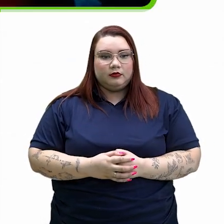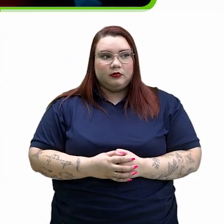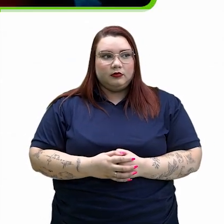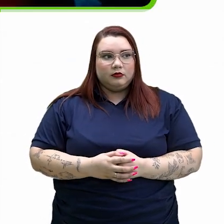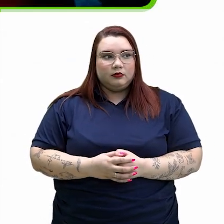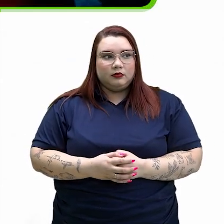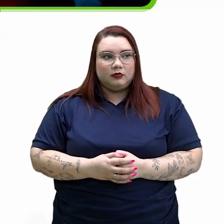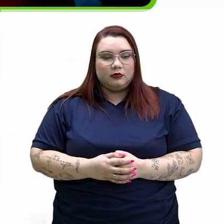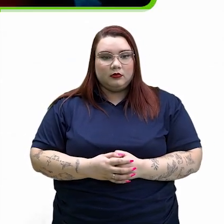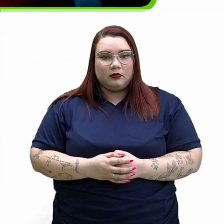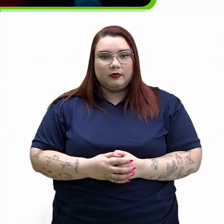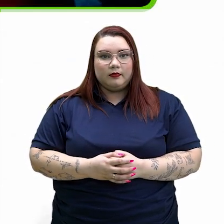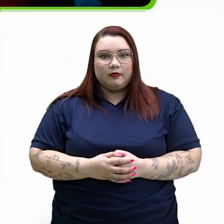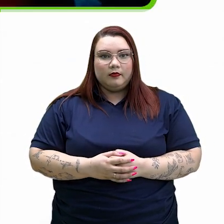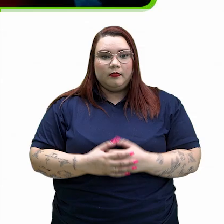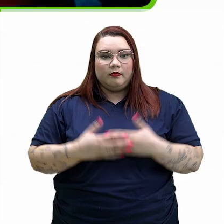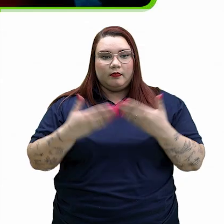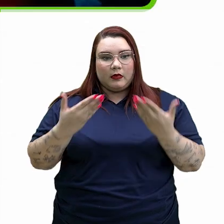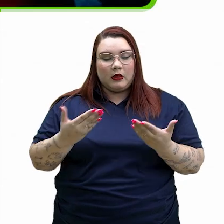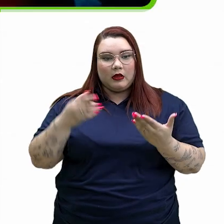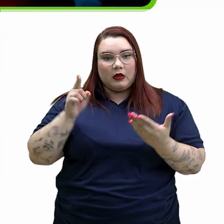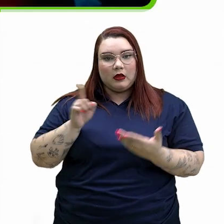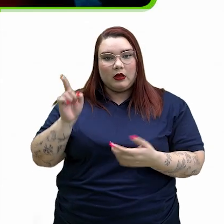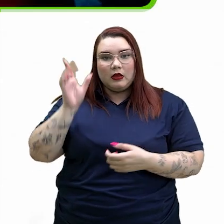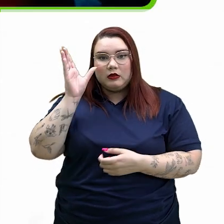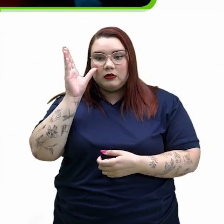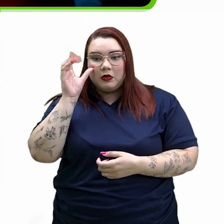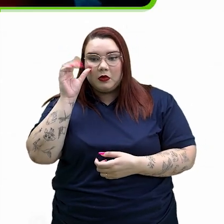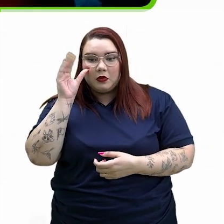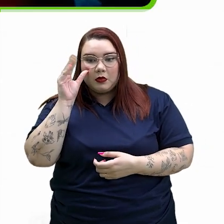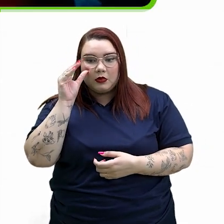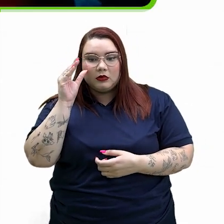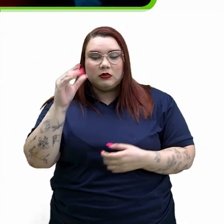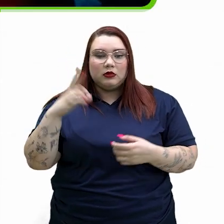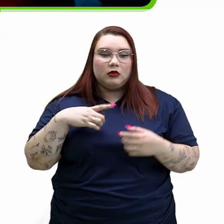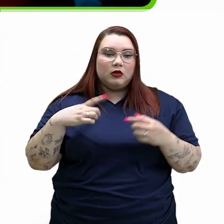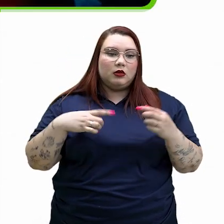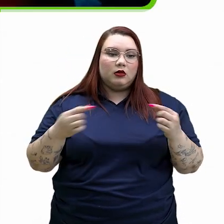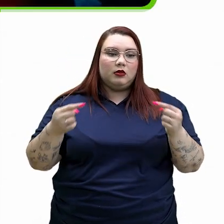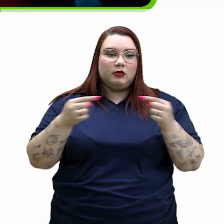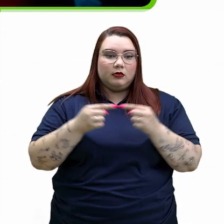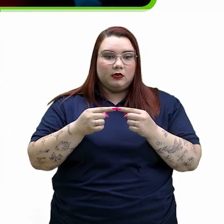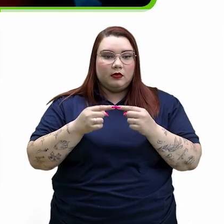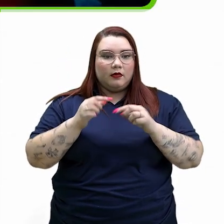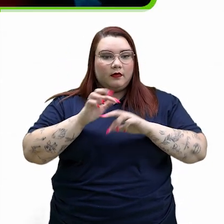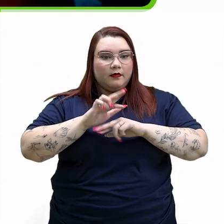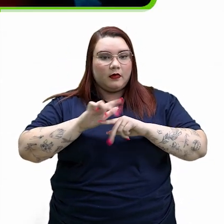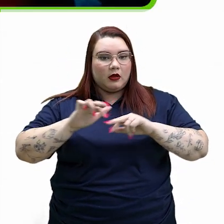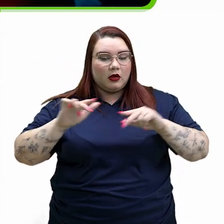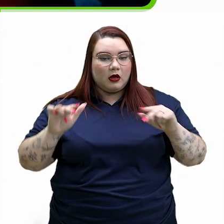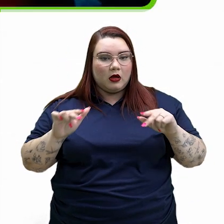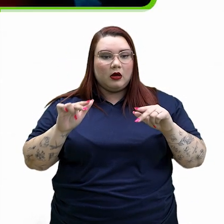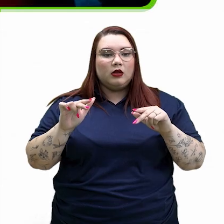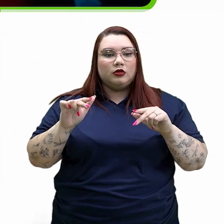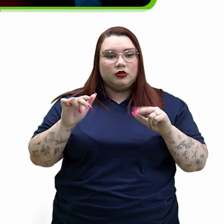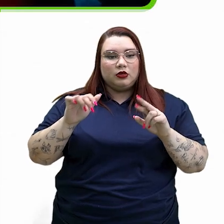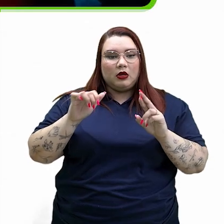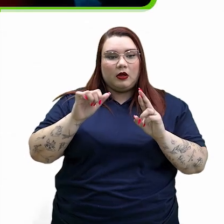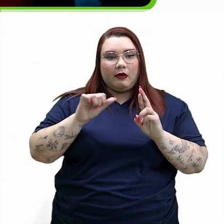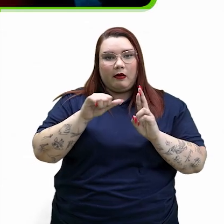base sobre esta curiosidade, nós temos aí diferentes